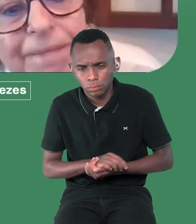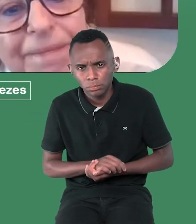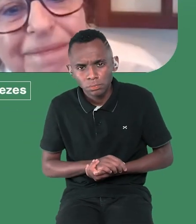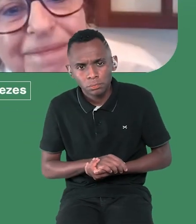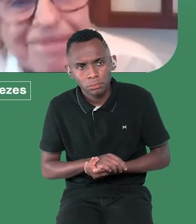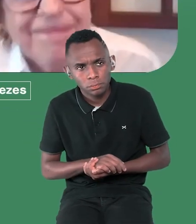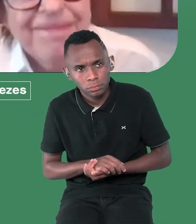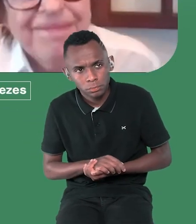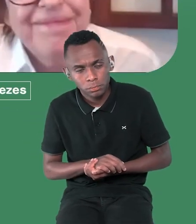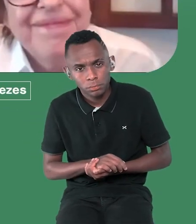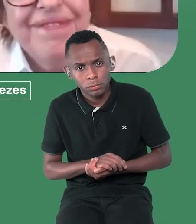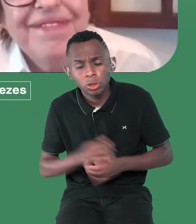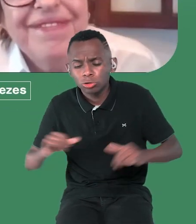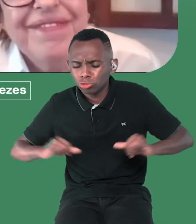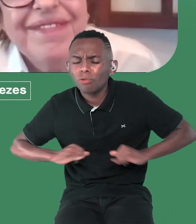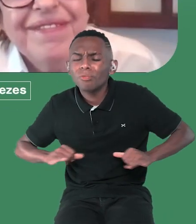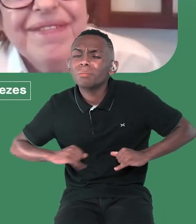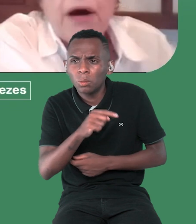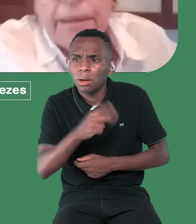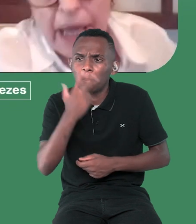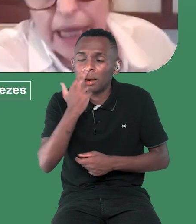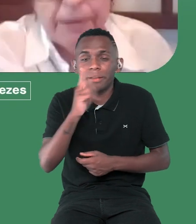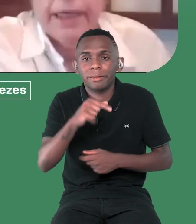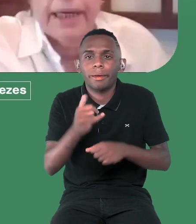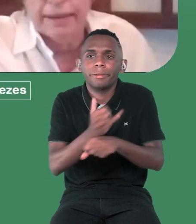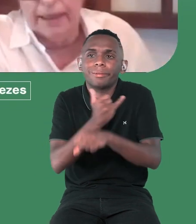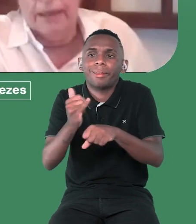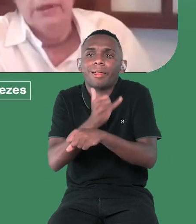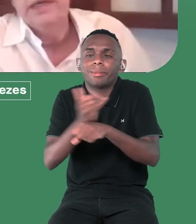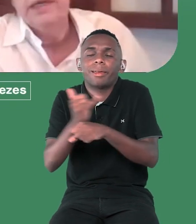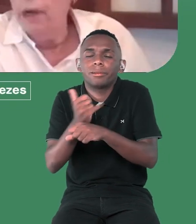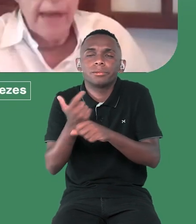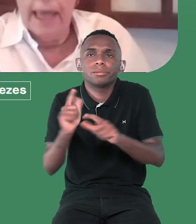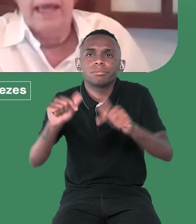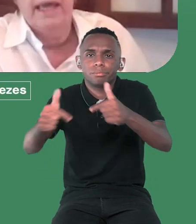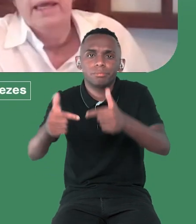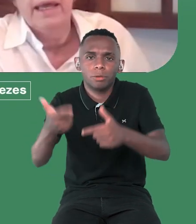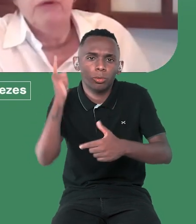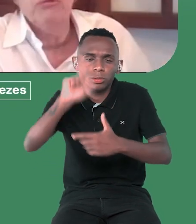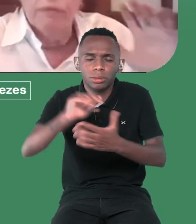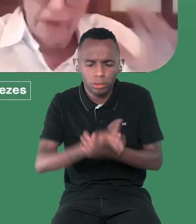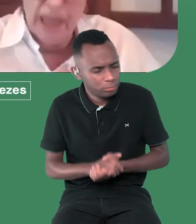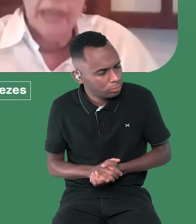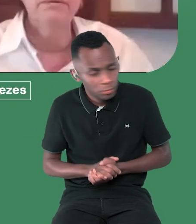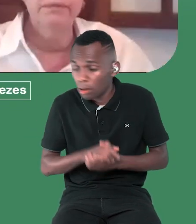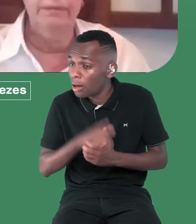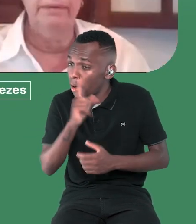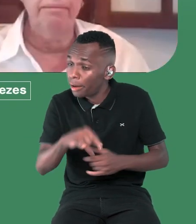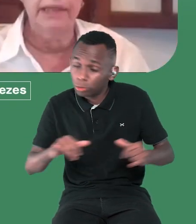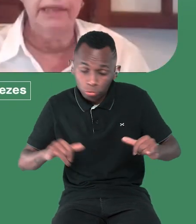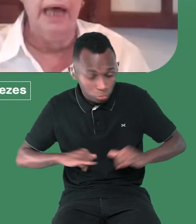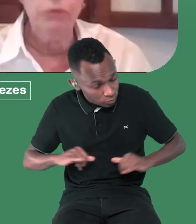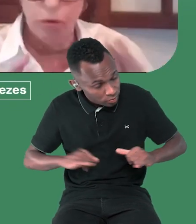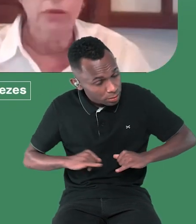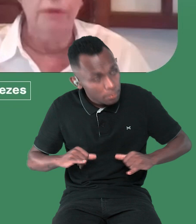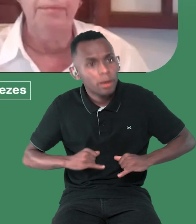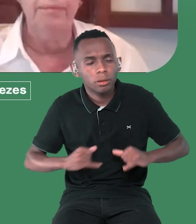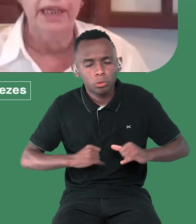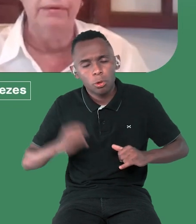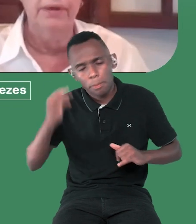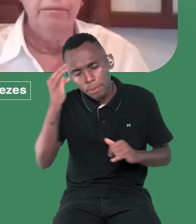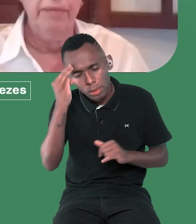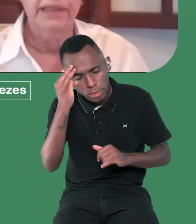somos capazes de chegar aonde nossa imaginação nos leva. Então, isso tudo através da poesia, né? Esse pássaro é um